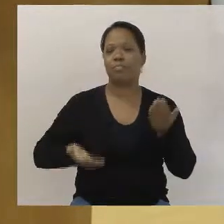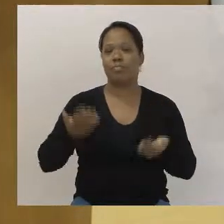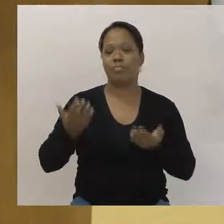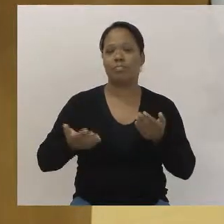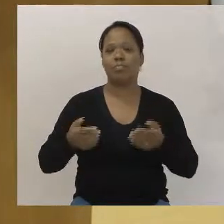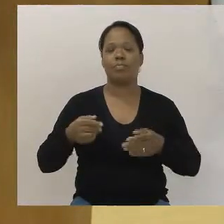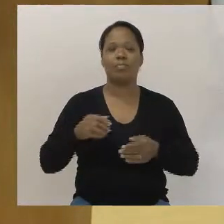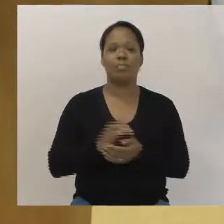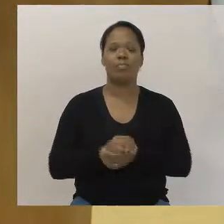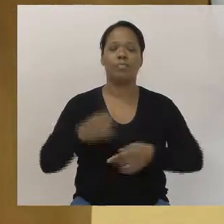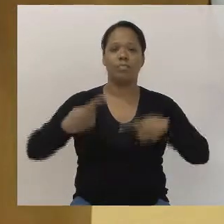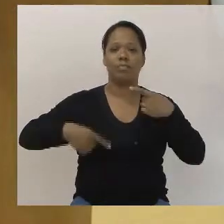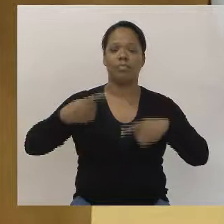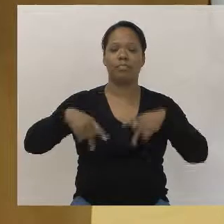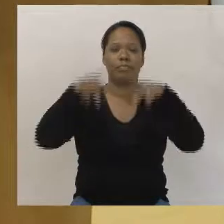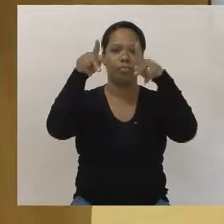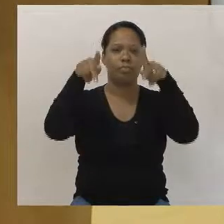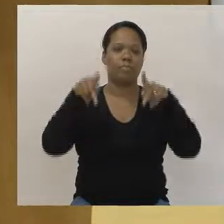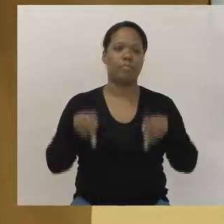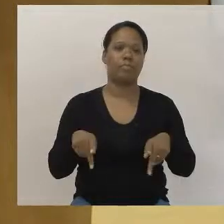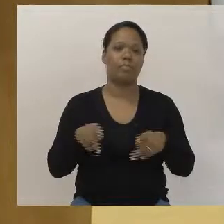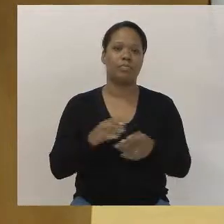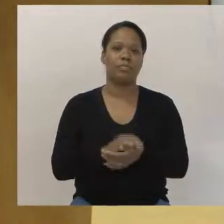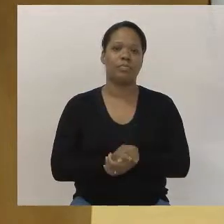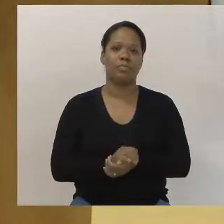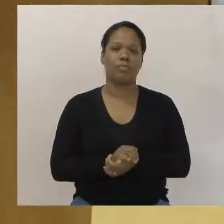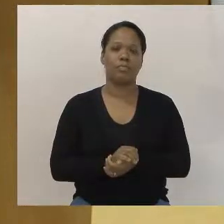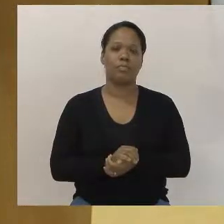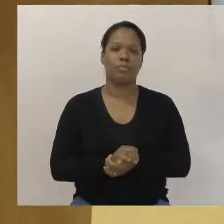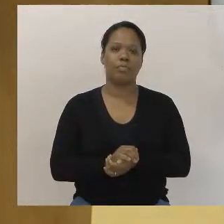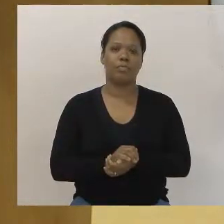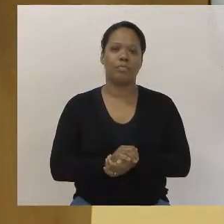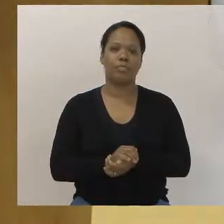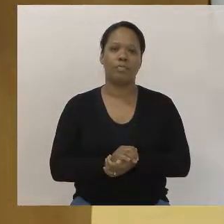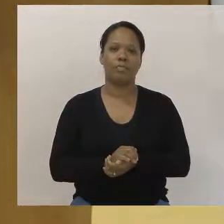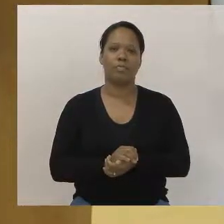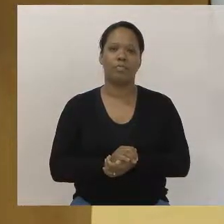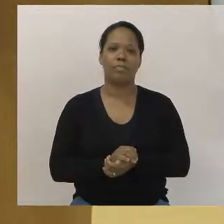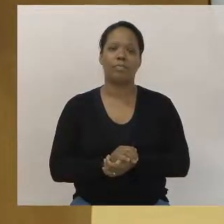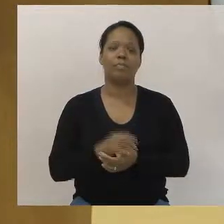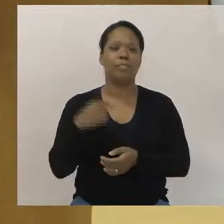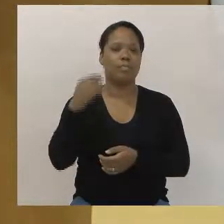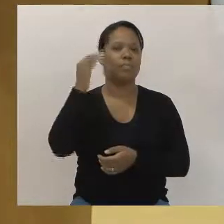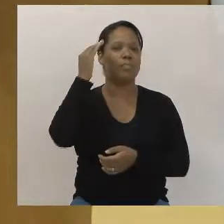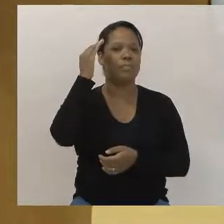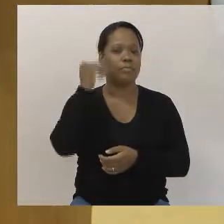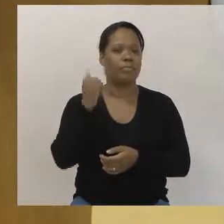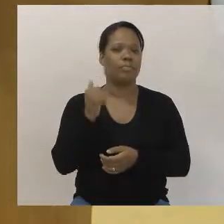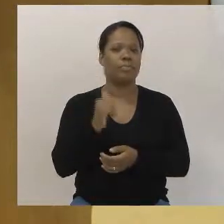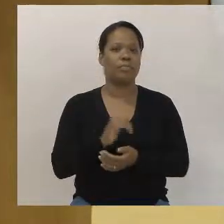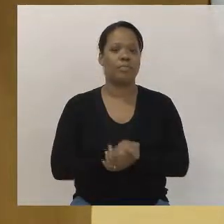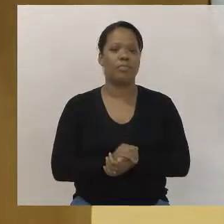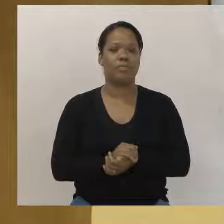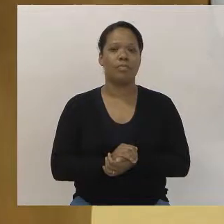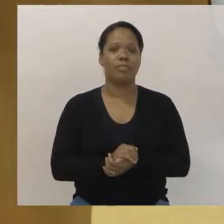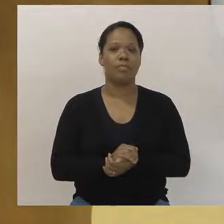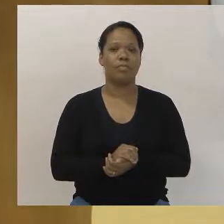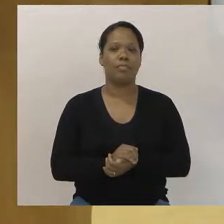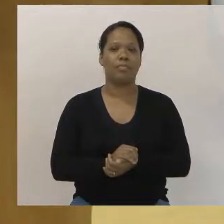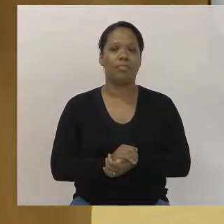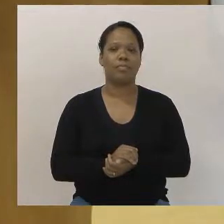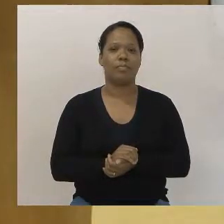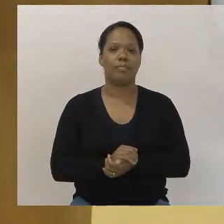as políticas públicas por conta por conta e a gente sabe que precisa investir oxigenar